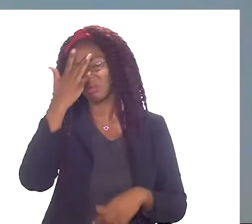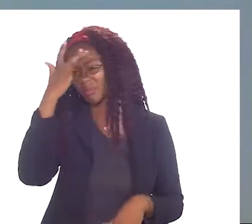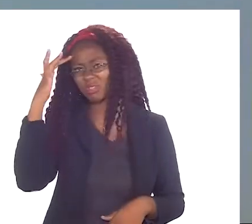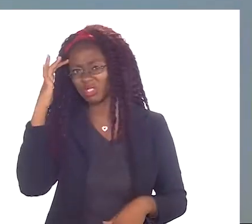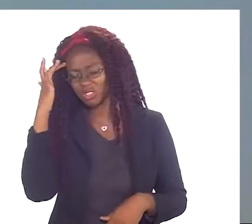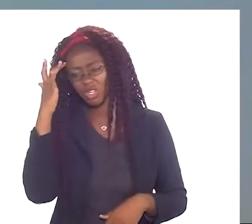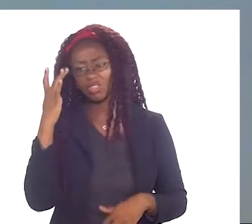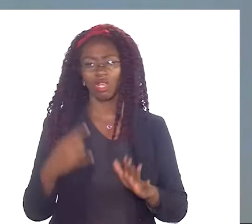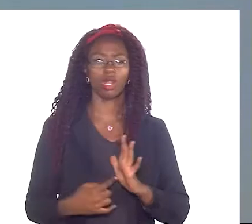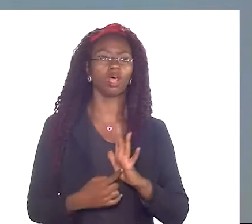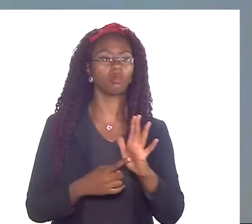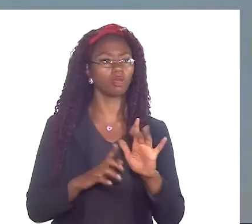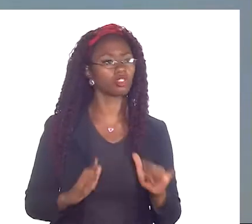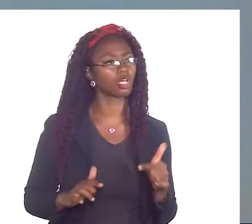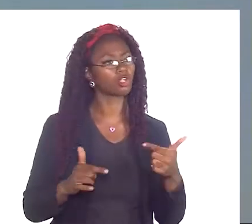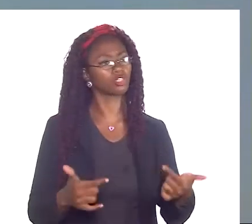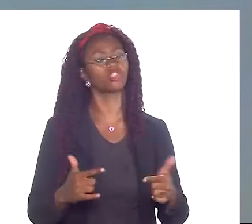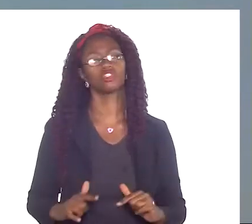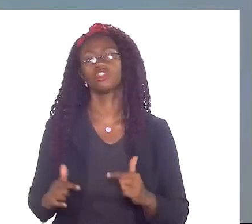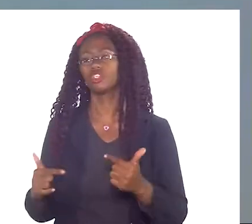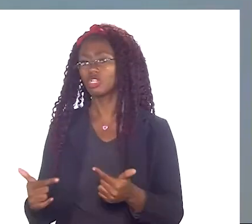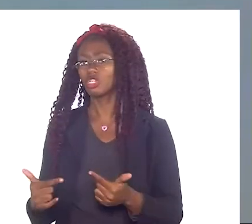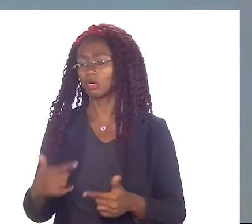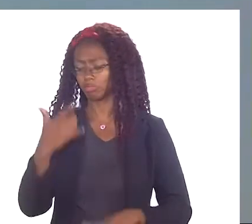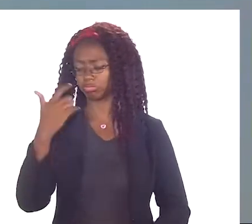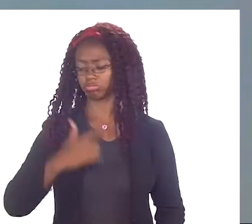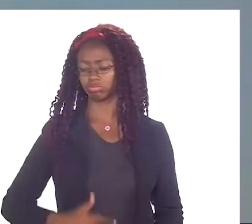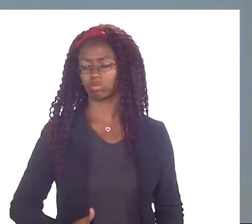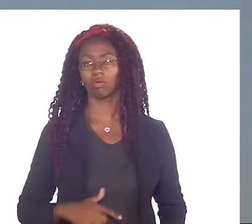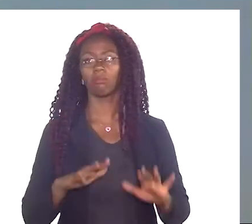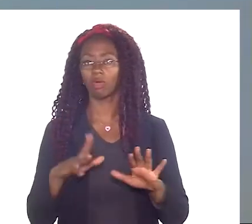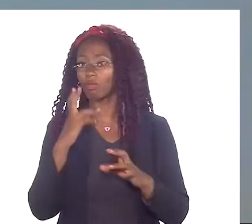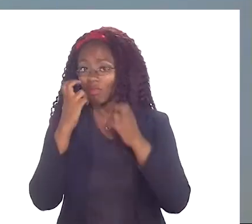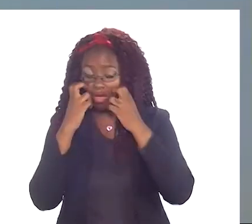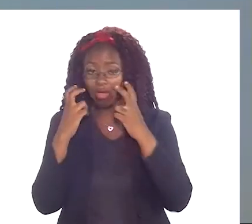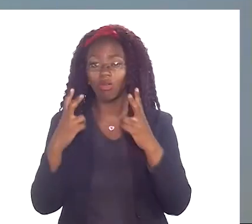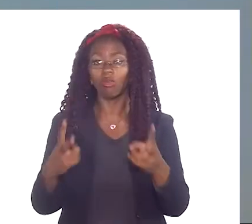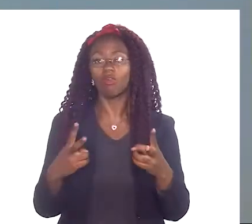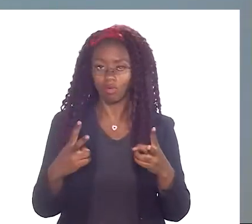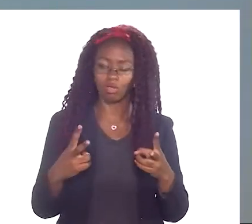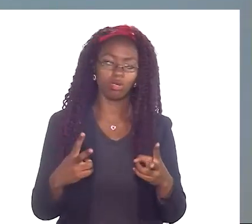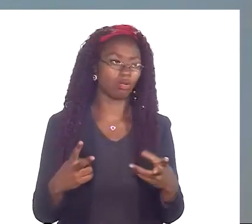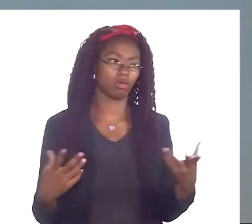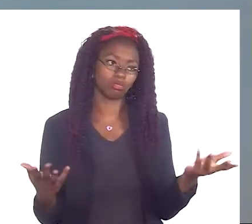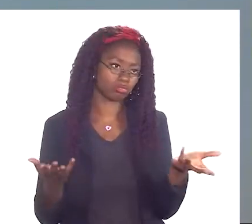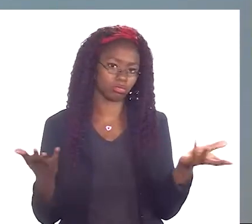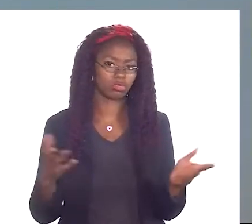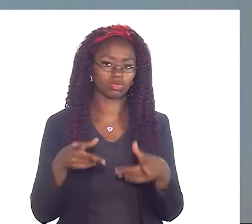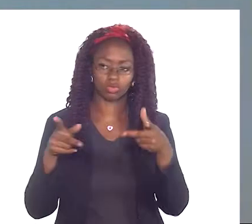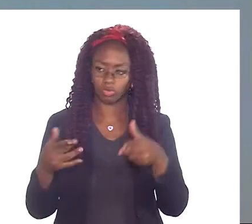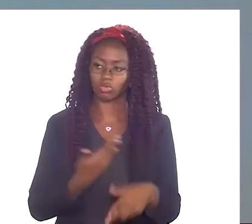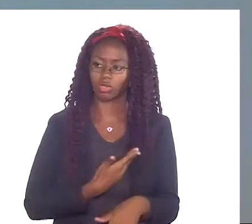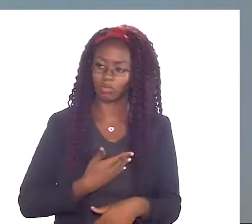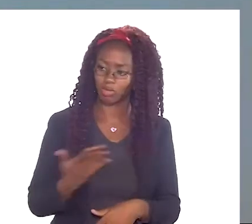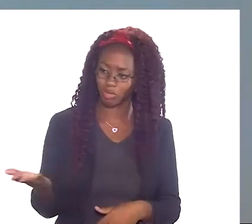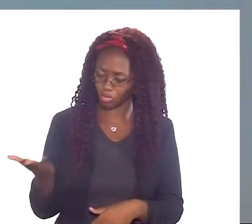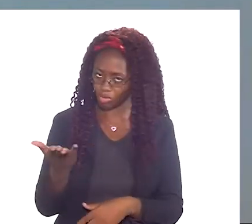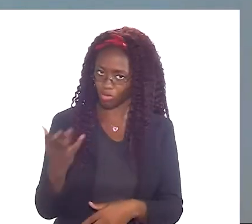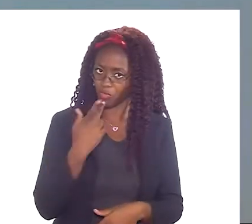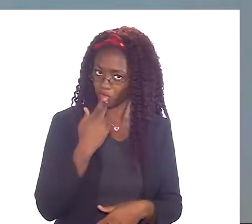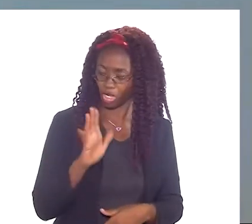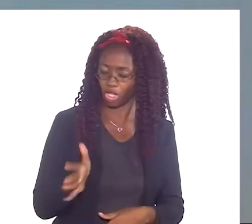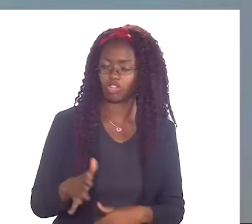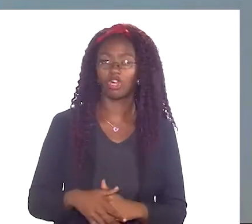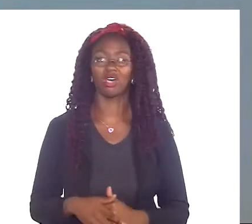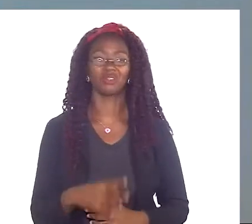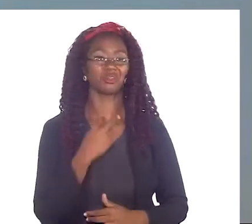ela demonstra a forma que ela age, como ela é, e aí, quando você vai olhar numa rede, como os amigos aí